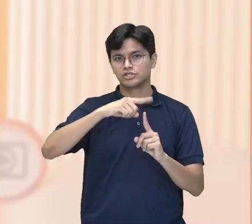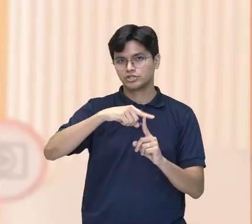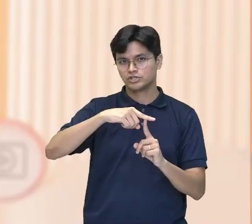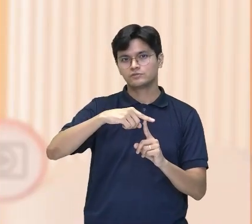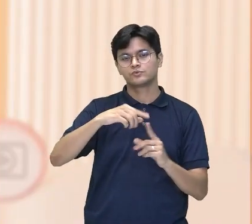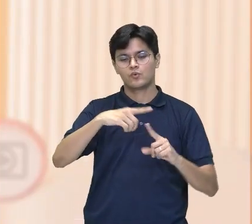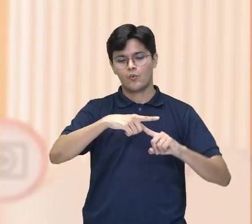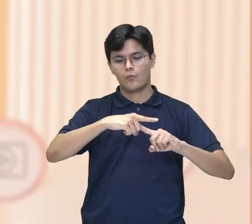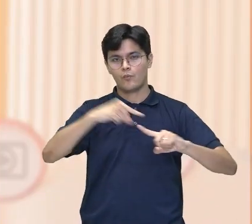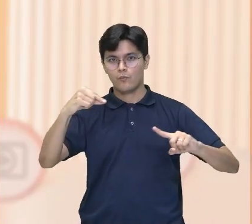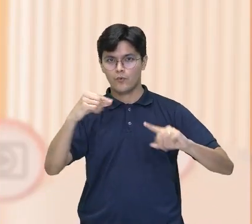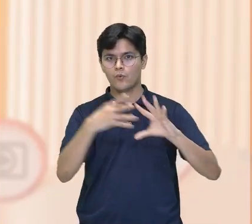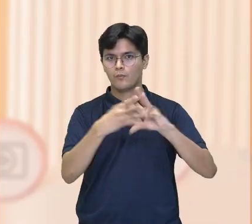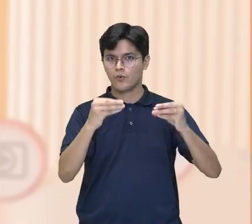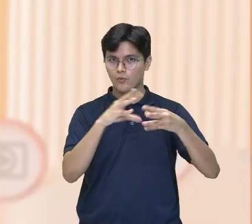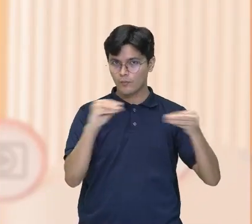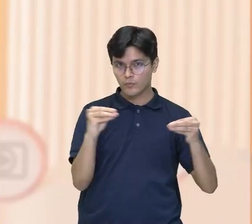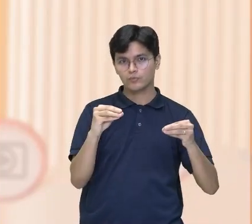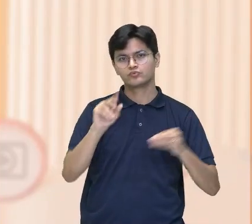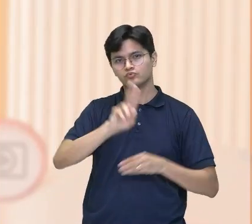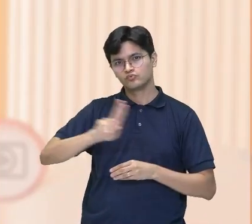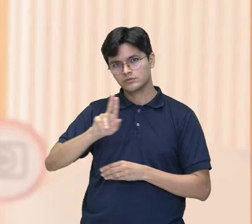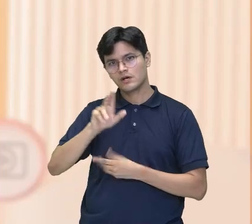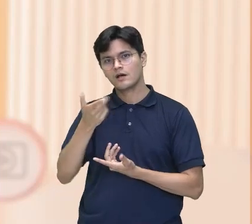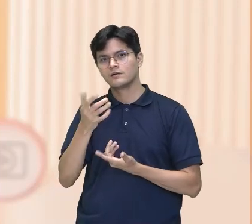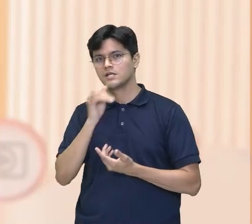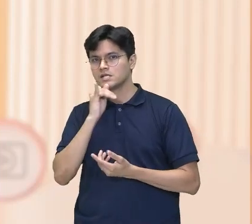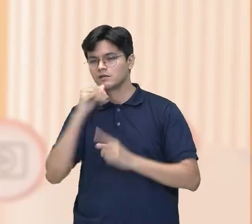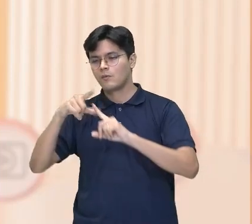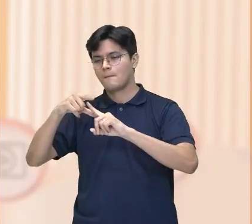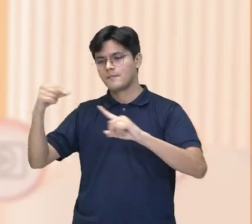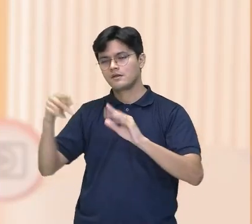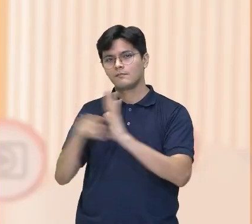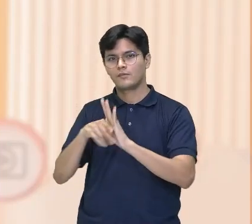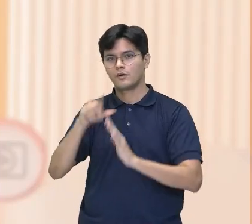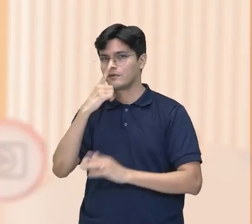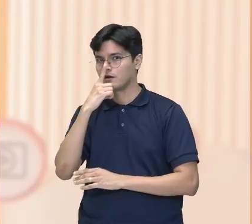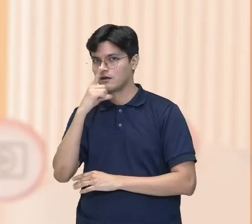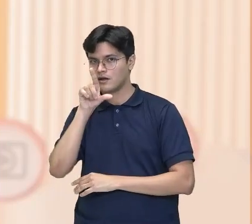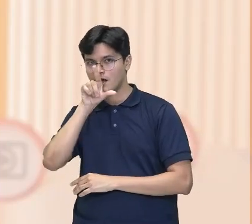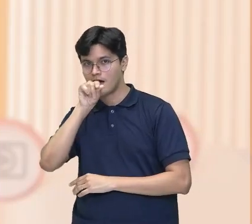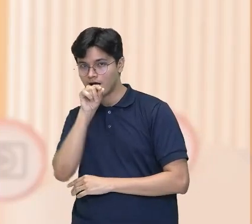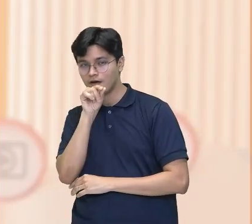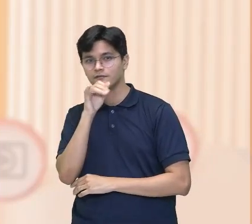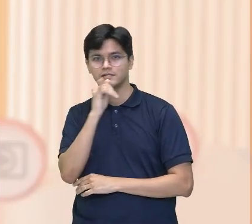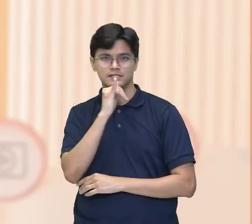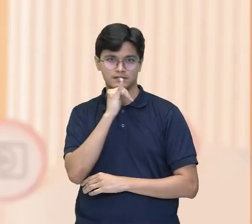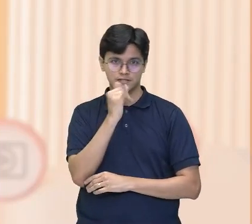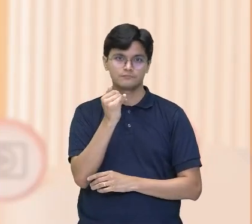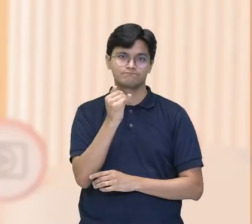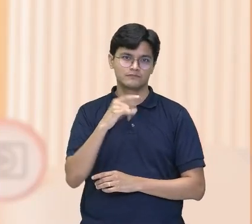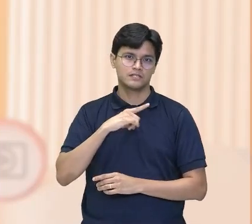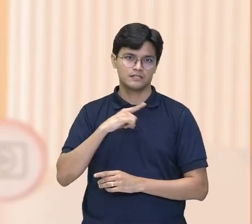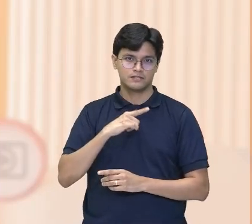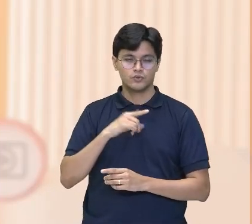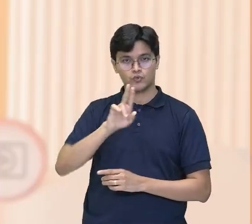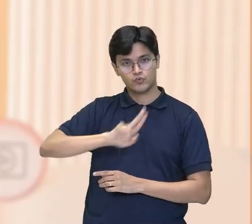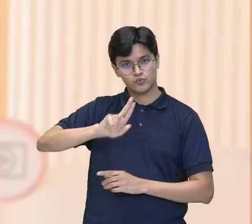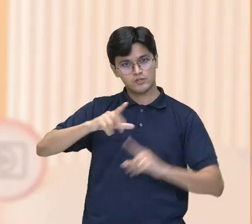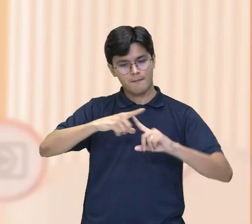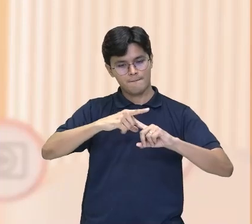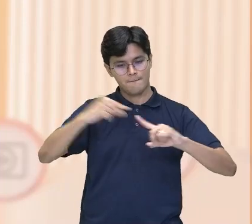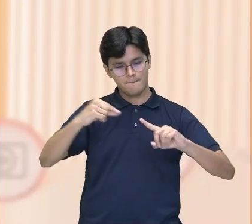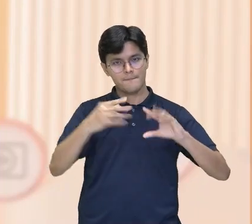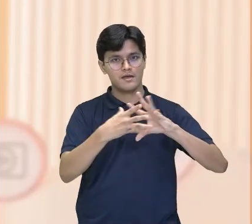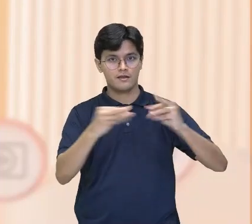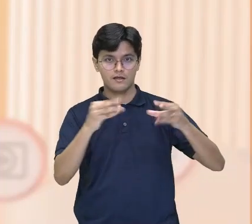retiradas, né, de aves, como a arara, por exemplo, né? Então eles retiram aquelas penas para colocar, para fazer